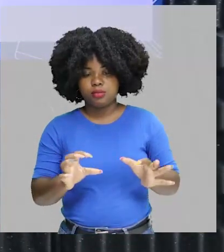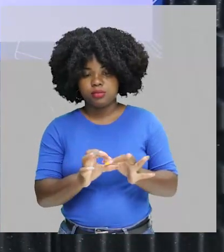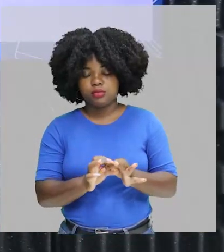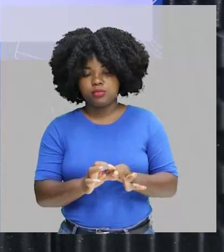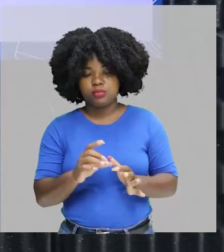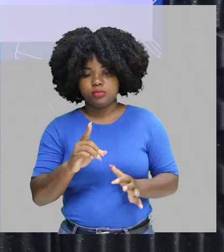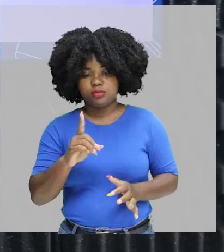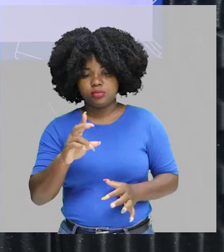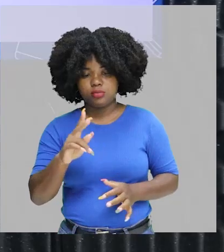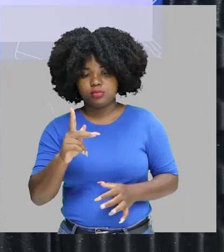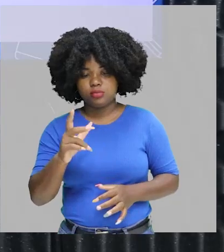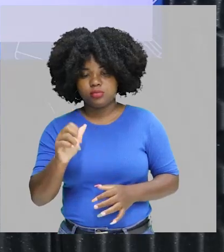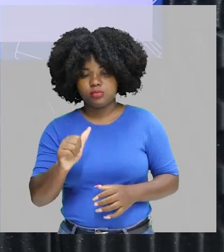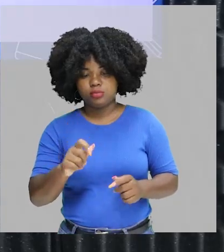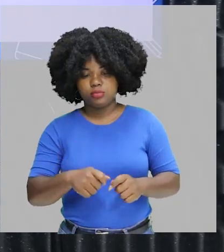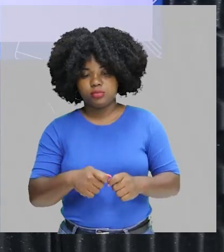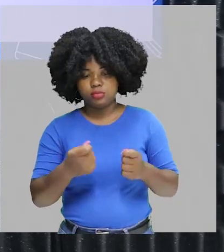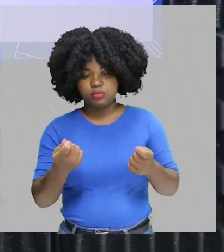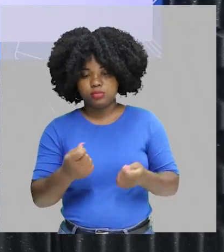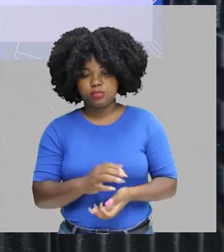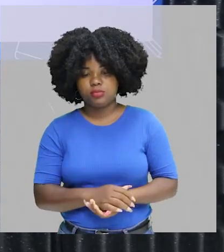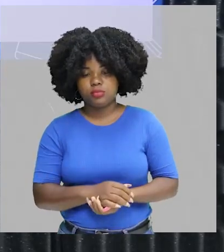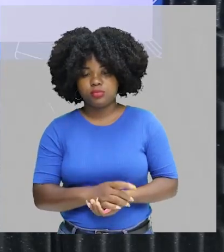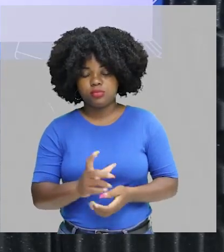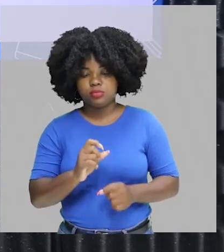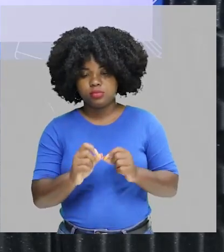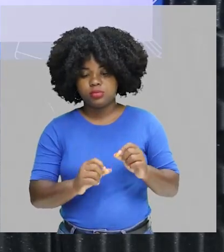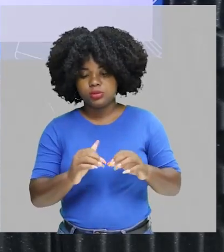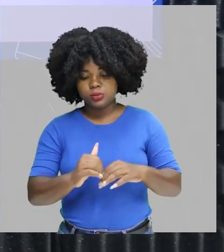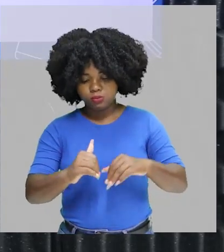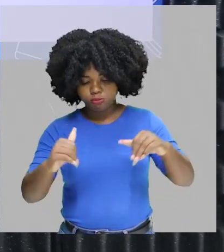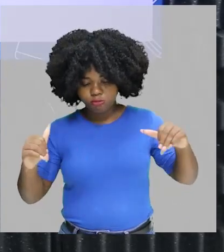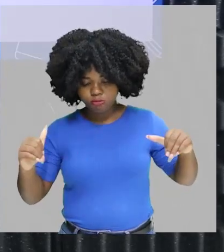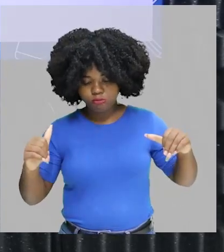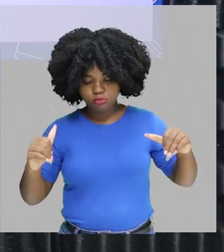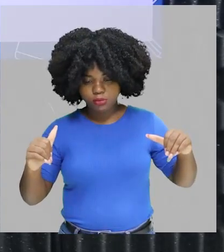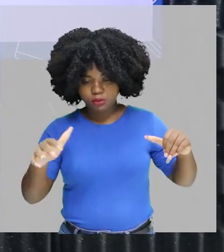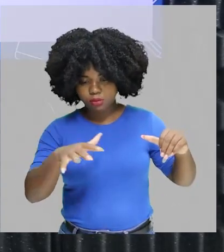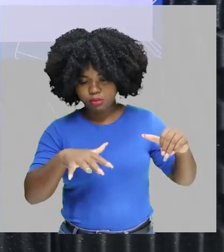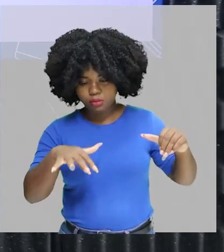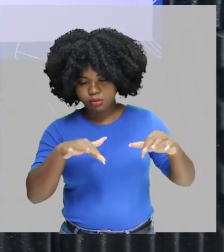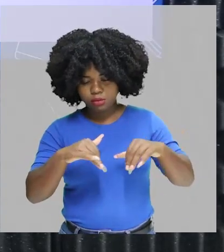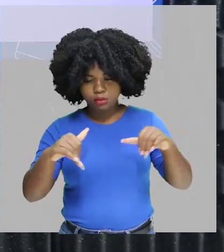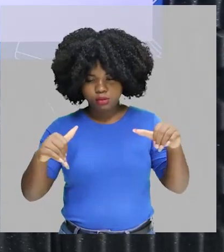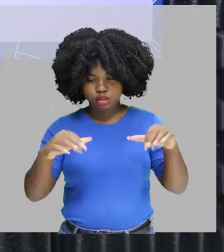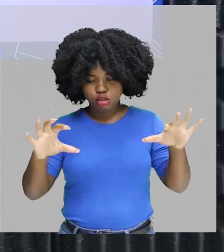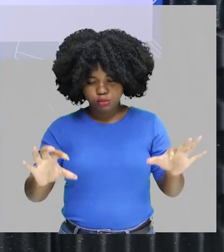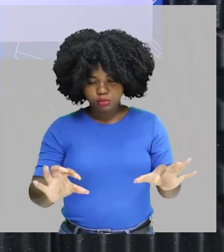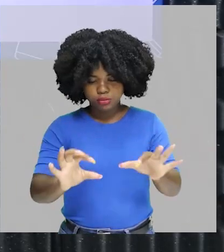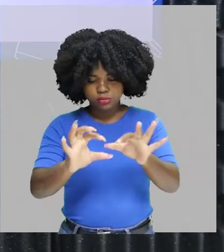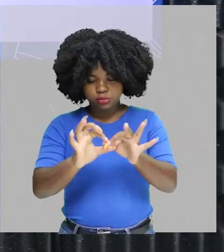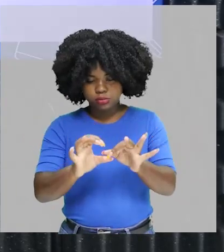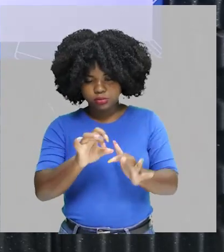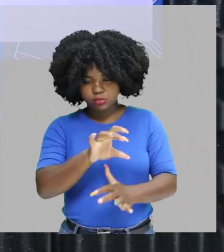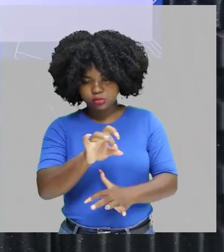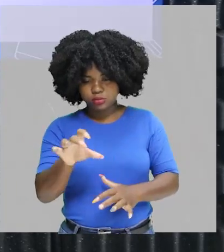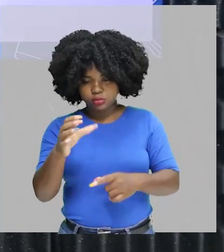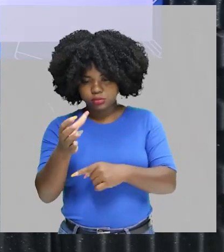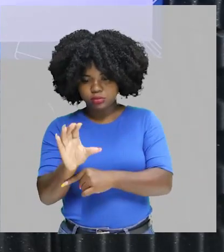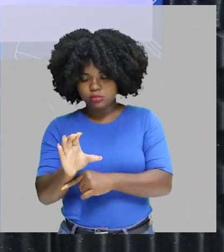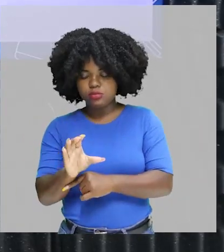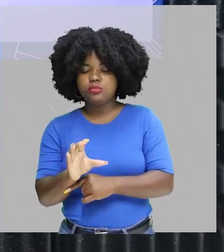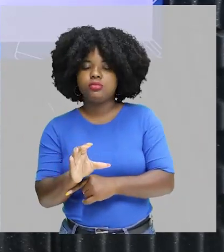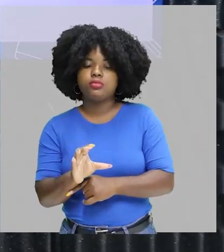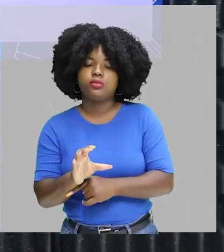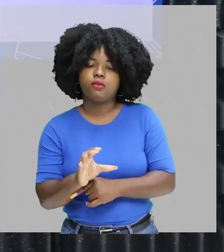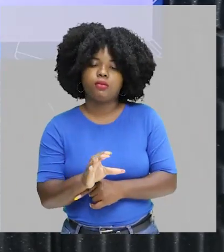ela é quebrada, ela é rompida, então vai abrir um espaço para a ligação para cada um dos carbonos